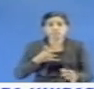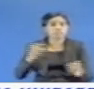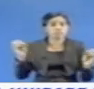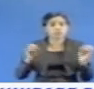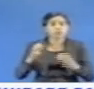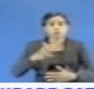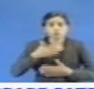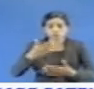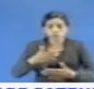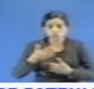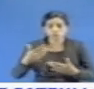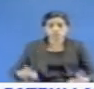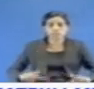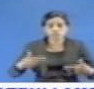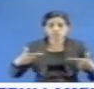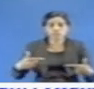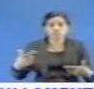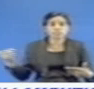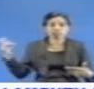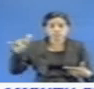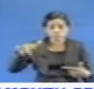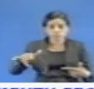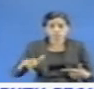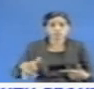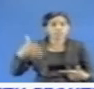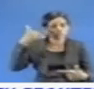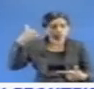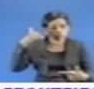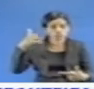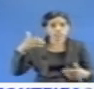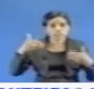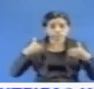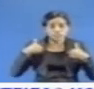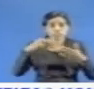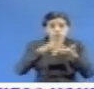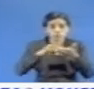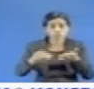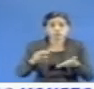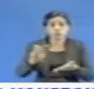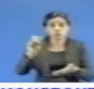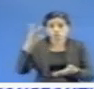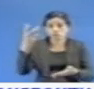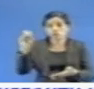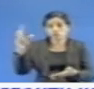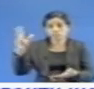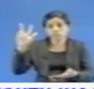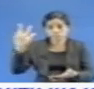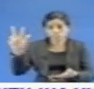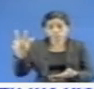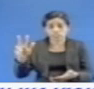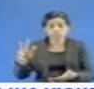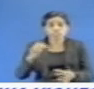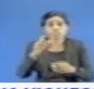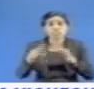satisfeito com se a minha moras, se a bela liga mais e a número da né para reta aconselhamento ruma. Da lá ruma é mais a minha